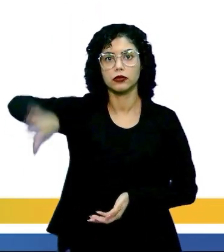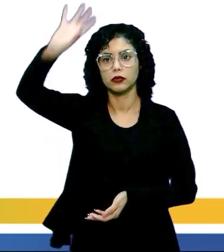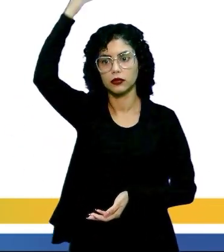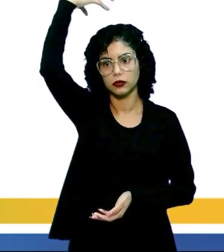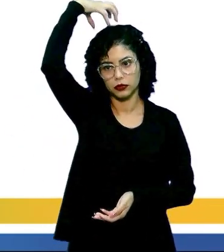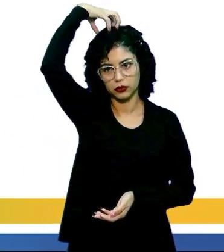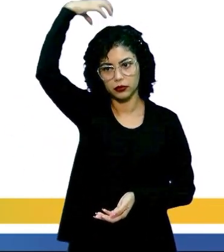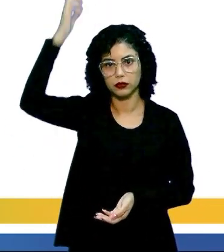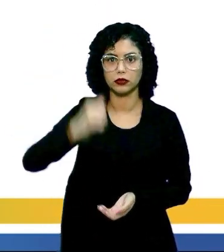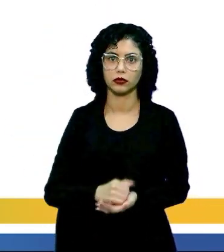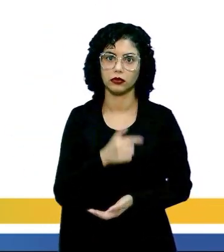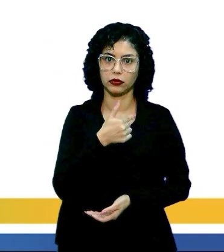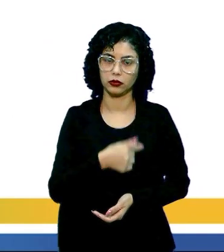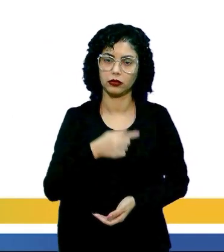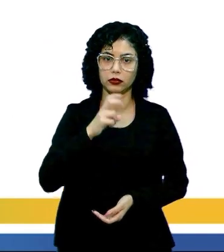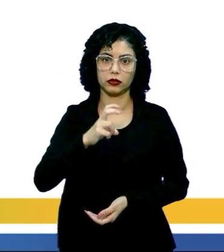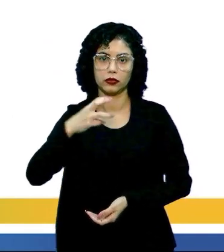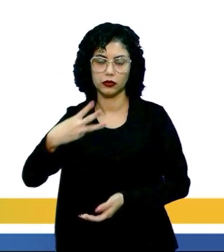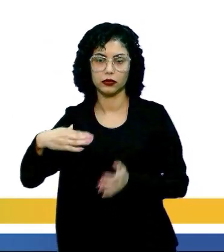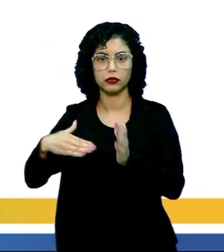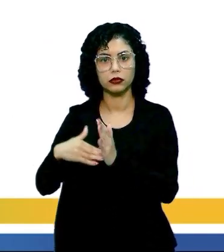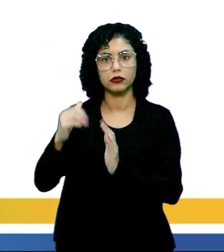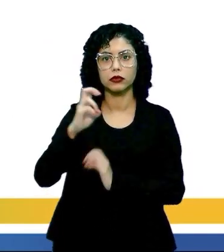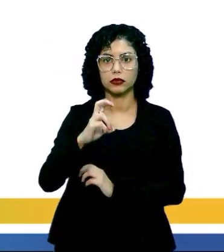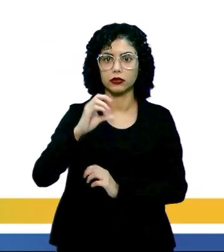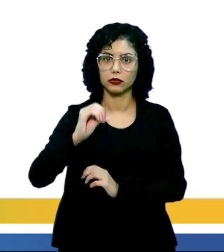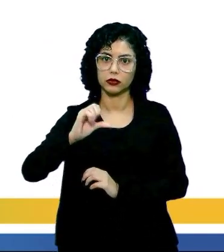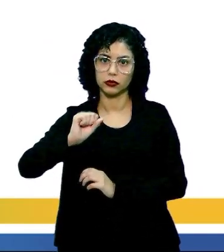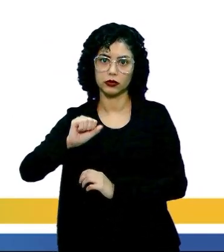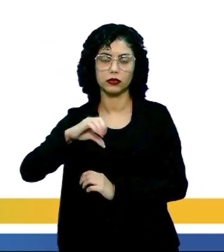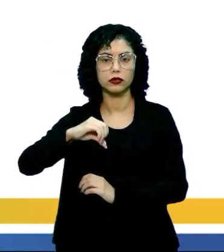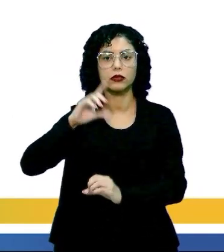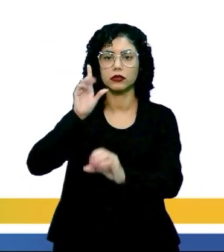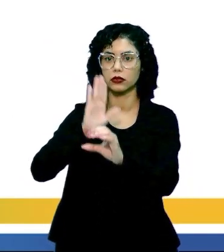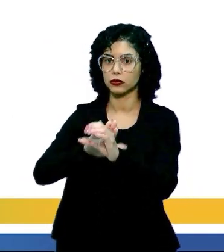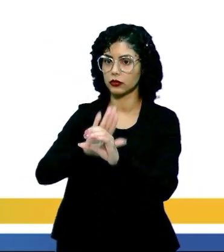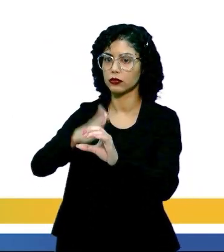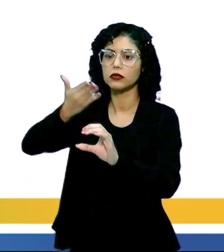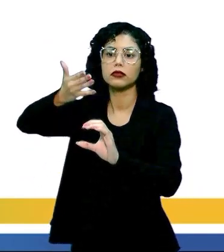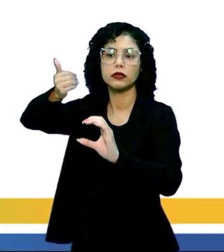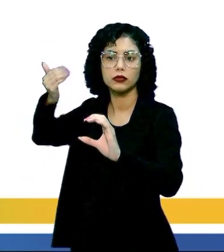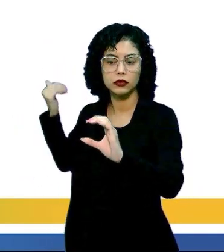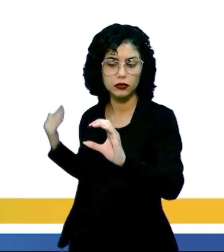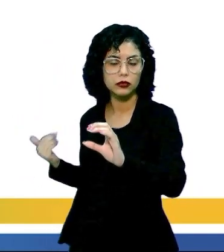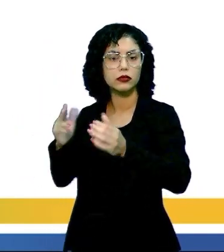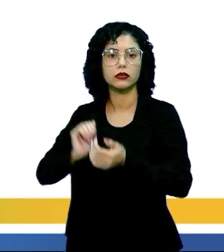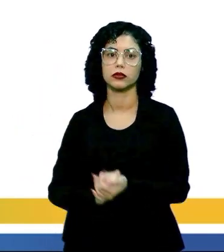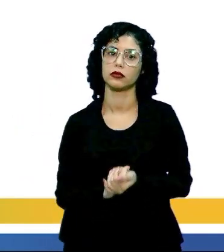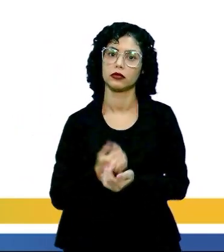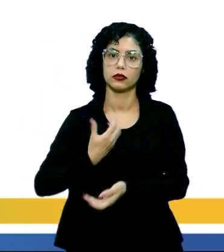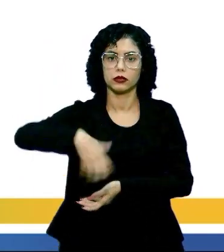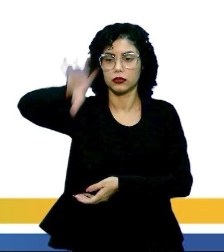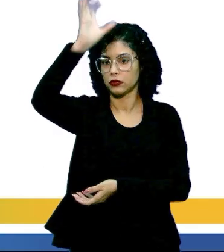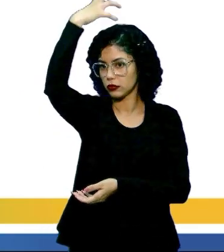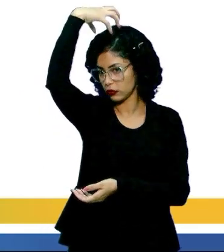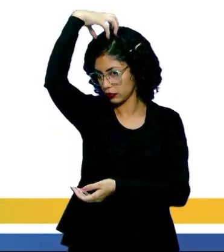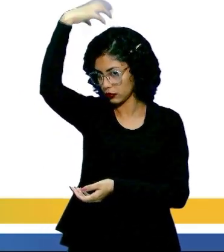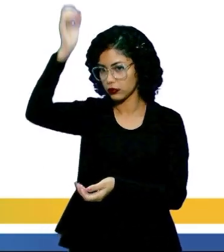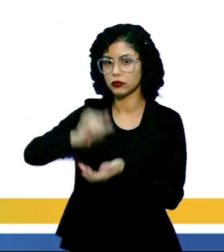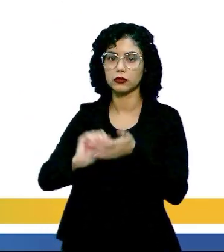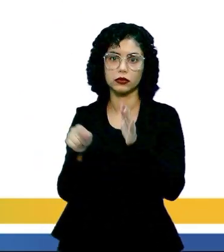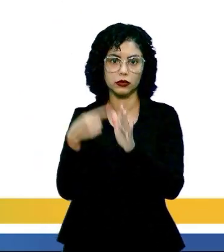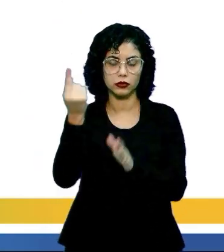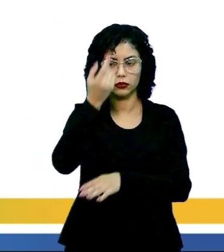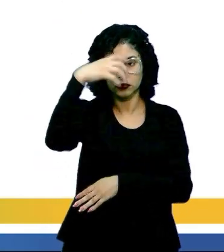de 753 a 509 a.C., né? Foi um governo de rei, né? Os